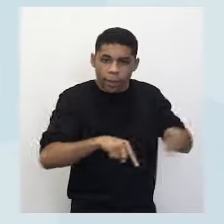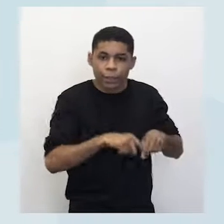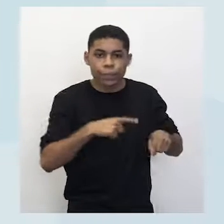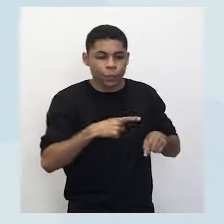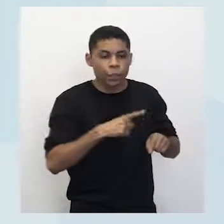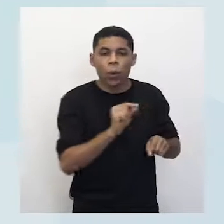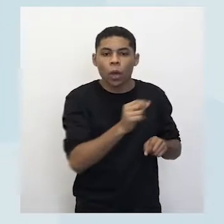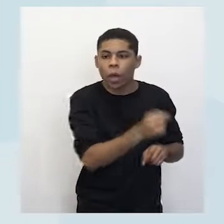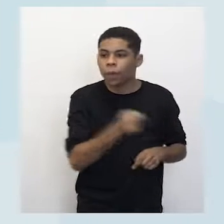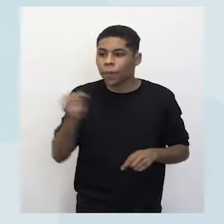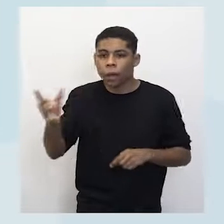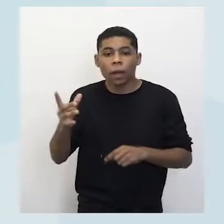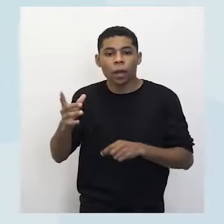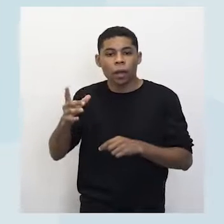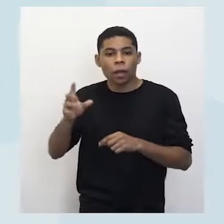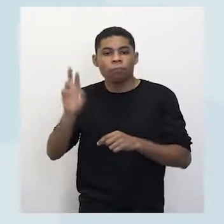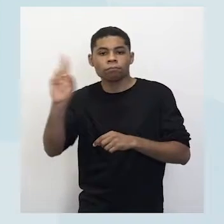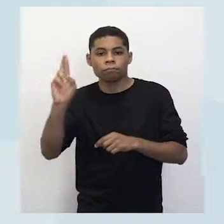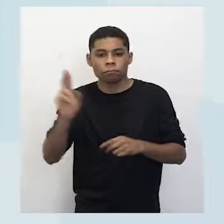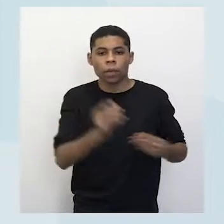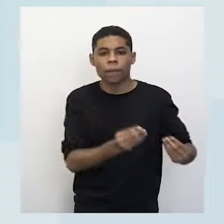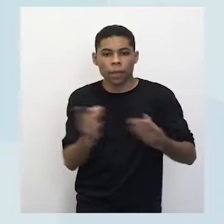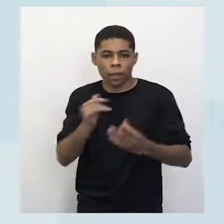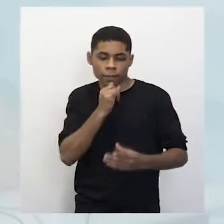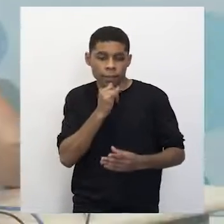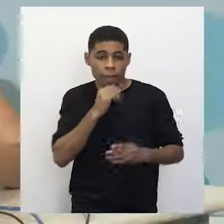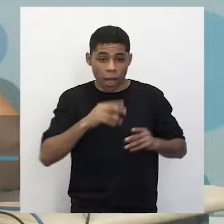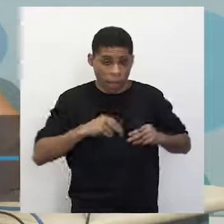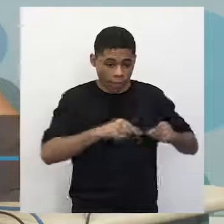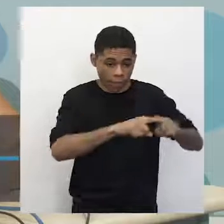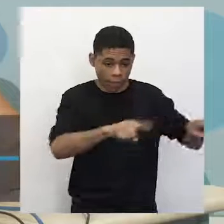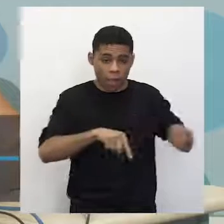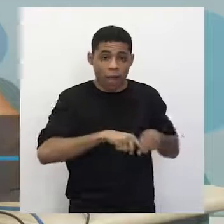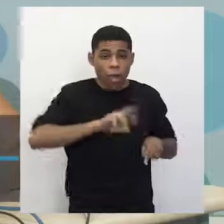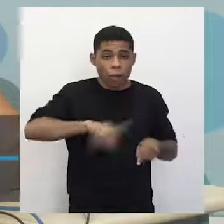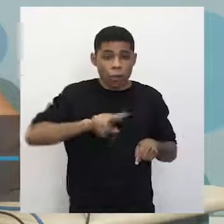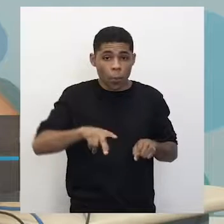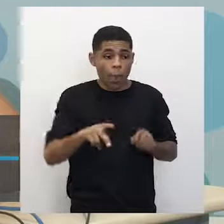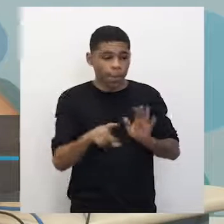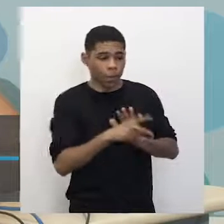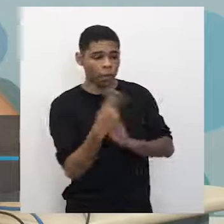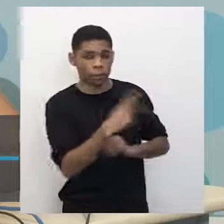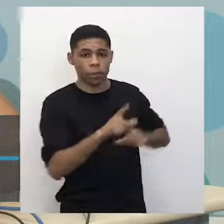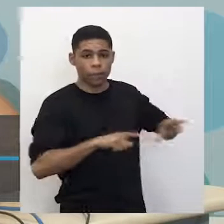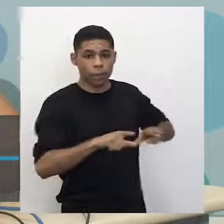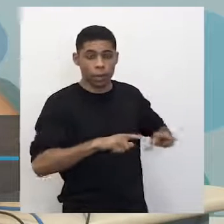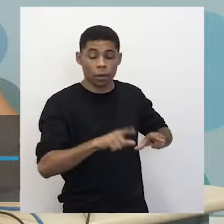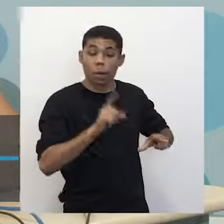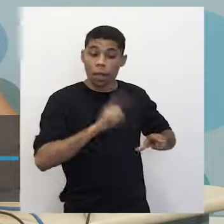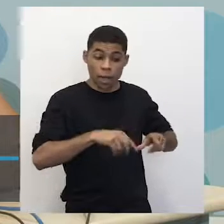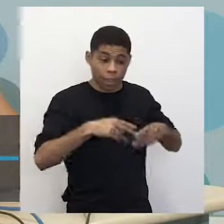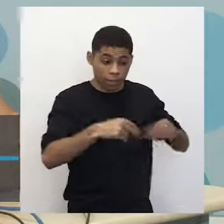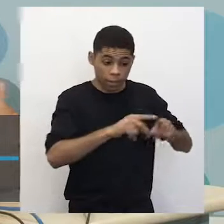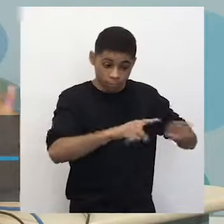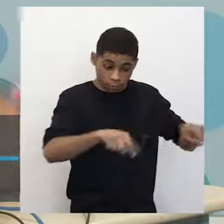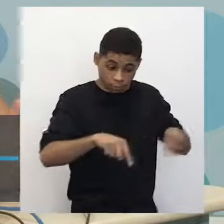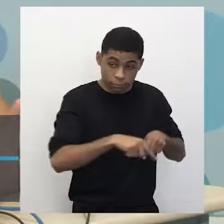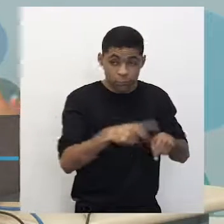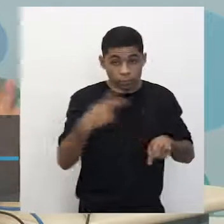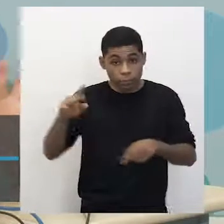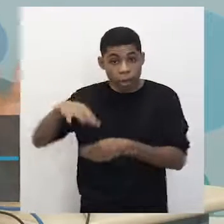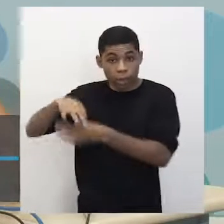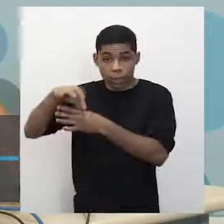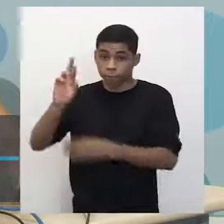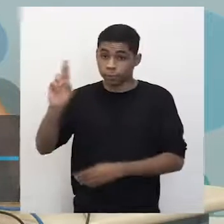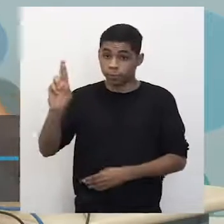dono parte da produção. Então veja, a terra não é de propriedade do trabalhador. A terra, ela é concedida o